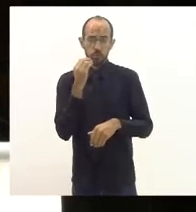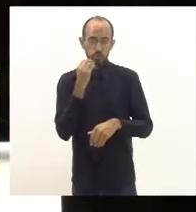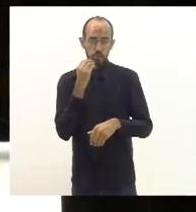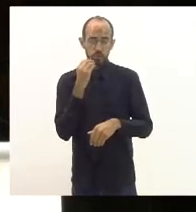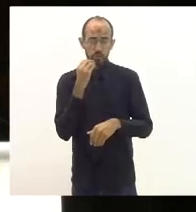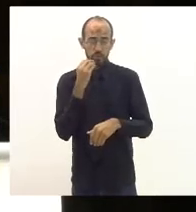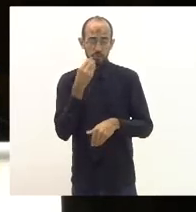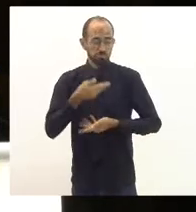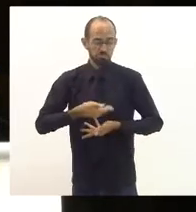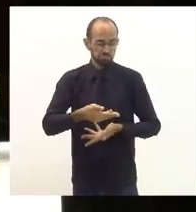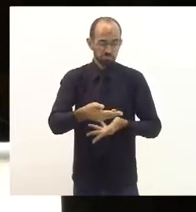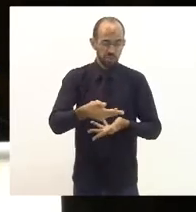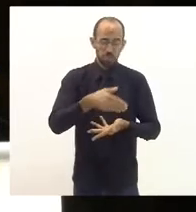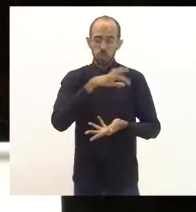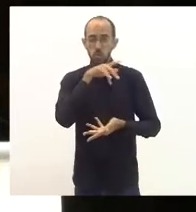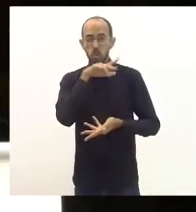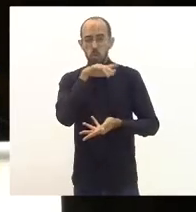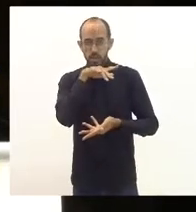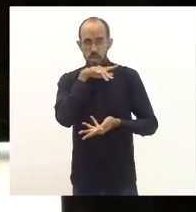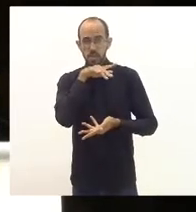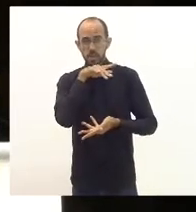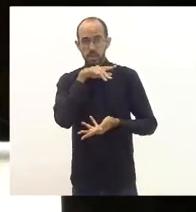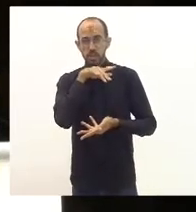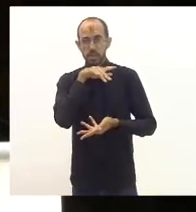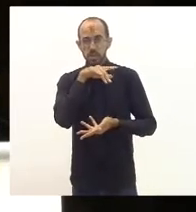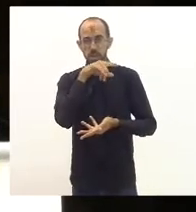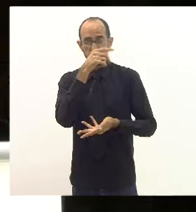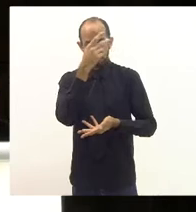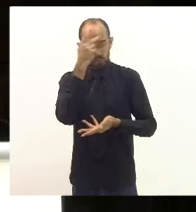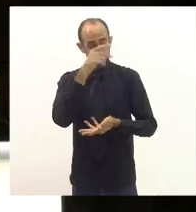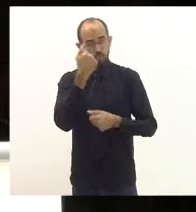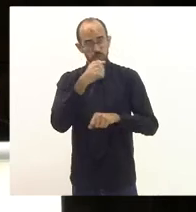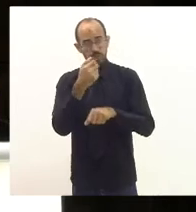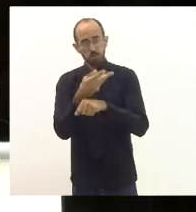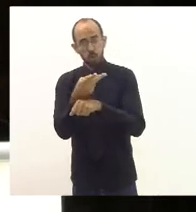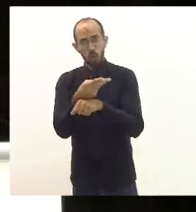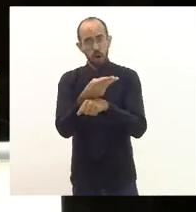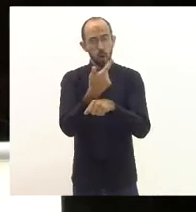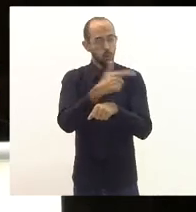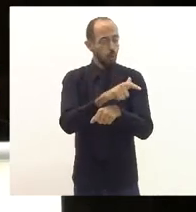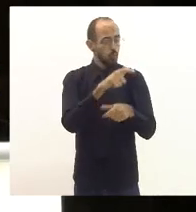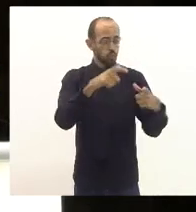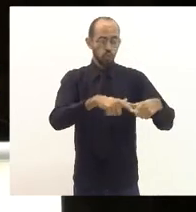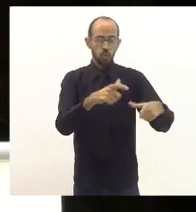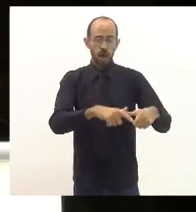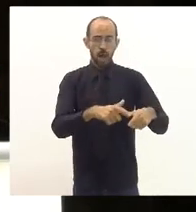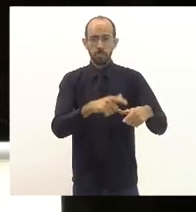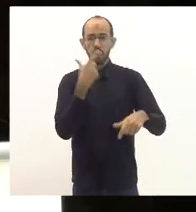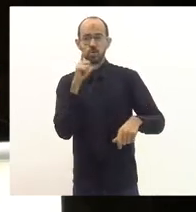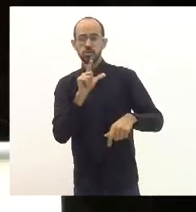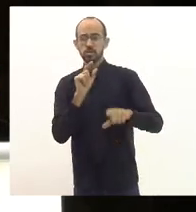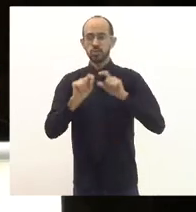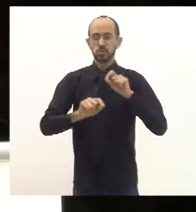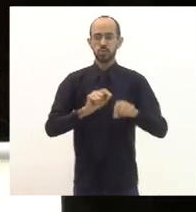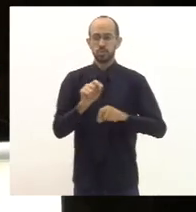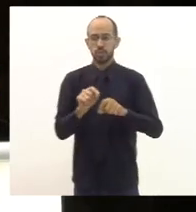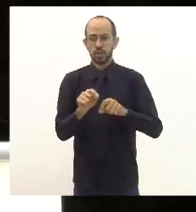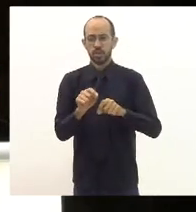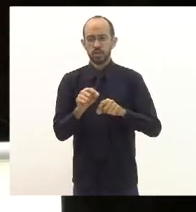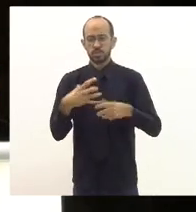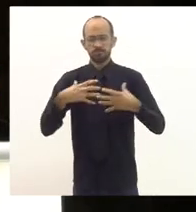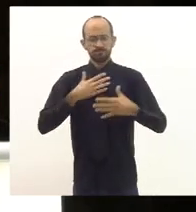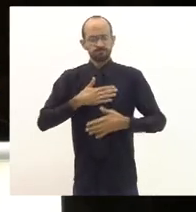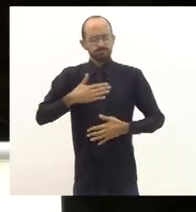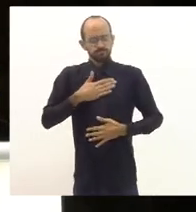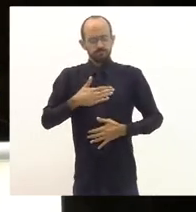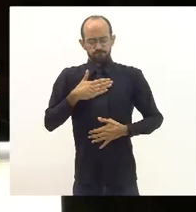péssimo atendimento a essa pessoa, e essa pessoa tem que procurar um outro equipamento para poder ter